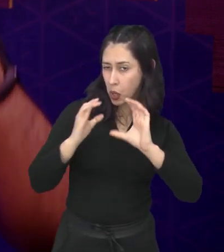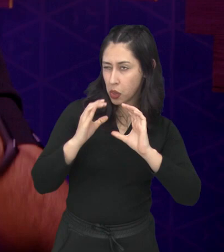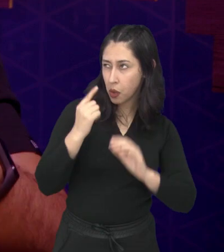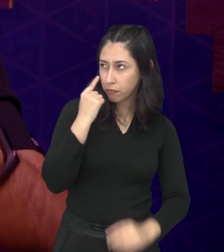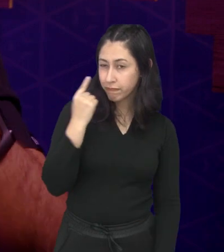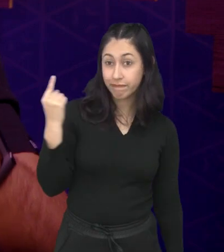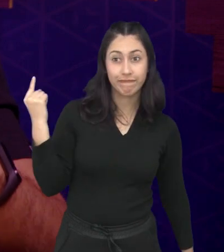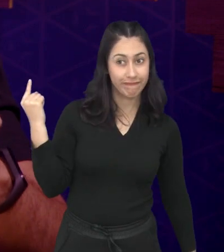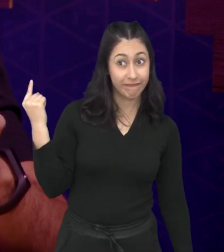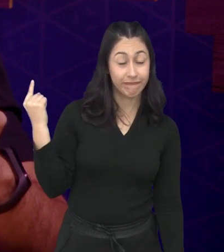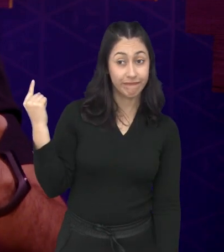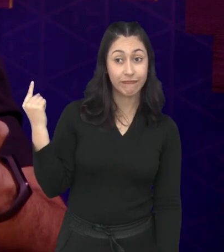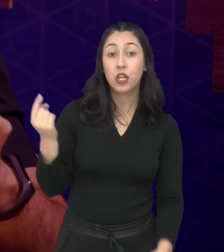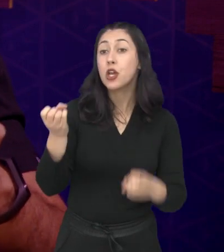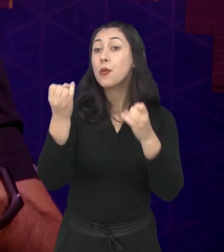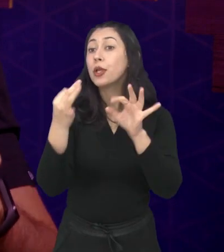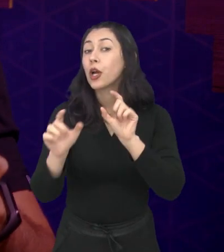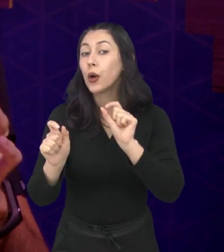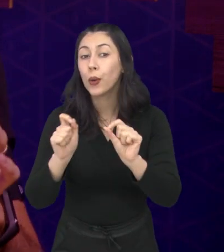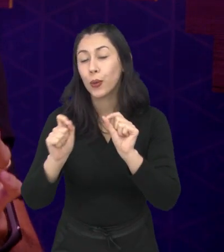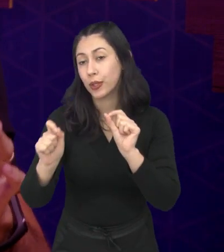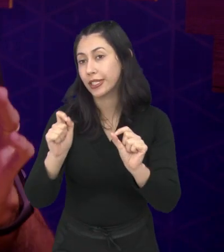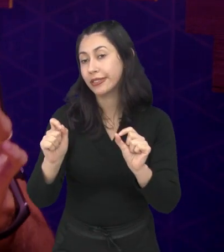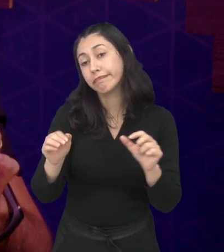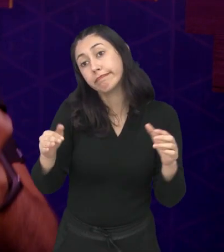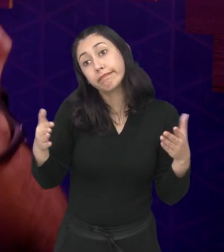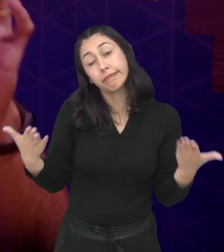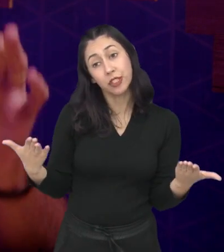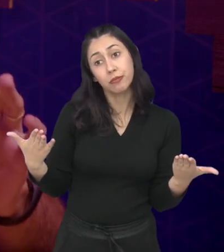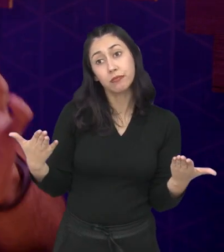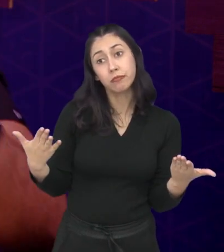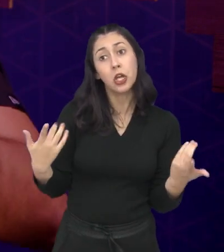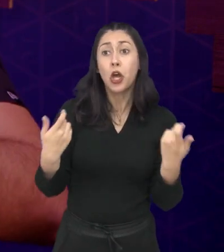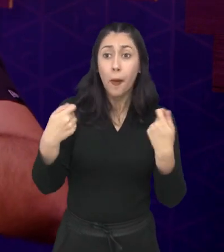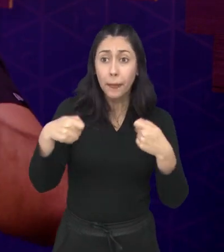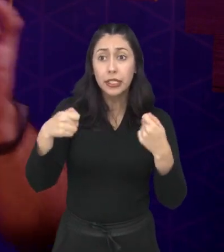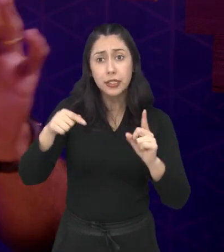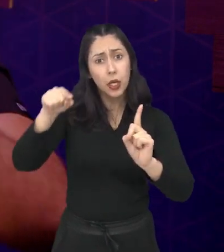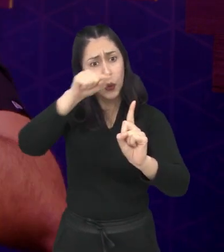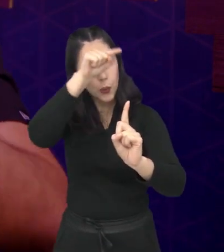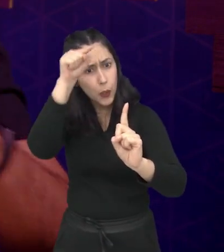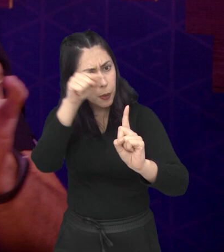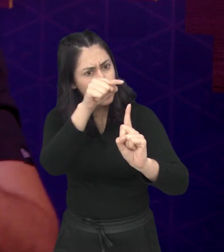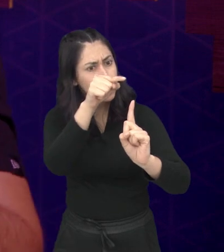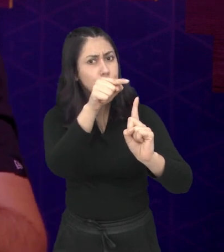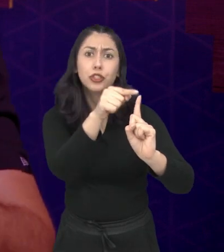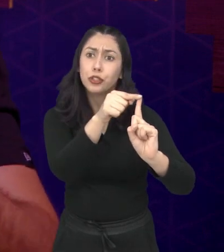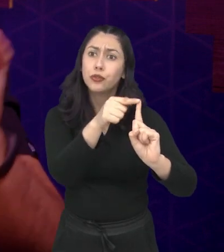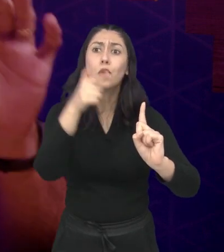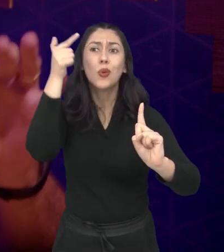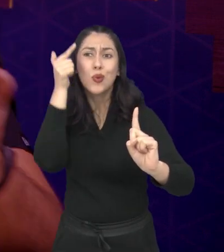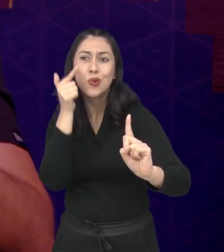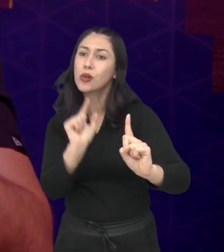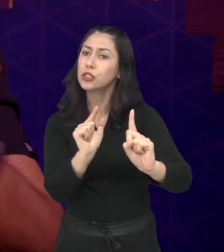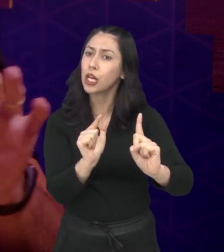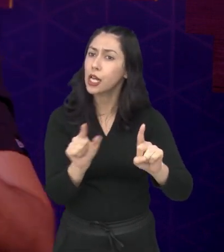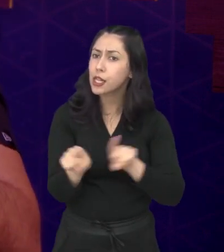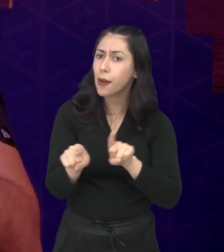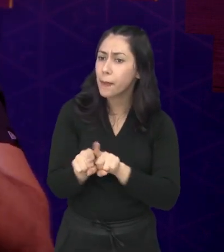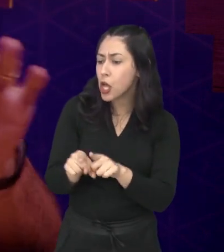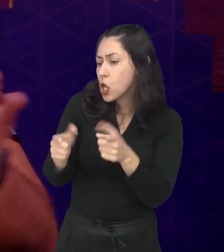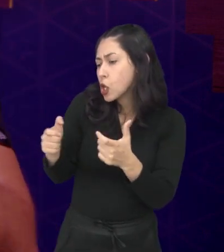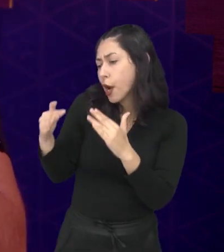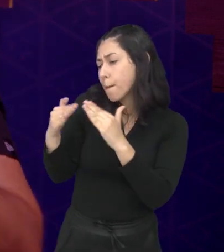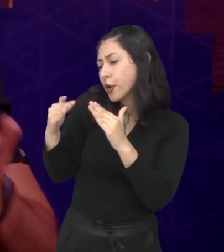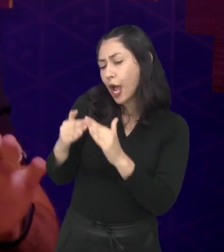do Chorão, do Charlie Brown. Tá. Porque ele fala assim, então é preciso chegar em algum lugar, ter algo bom para